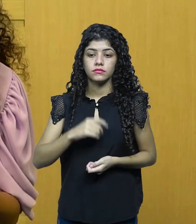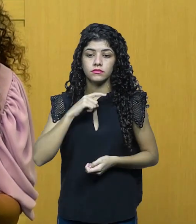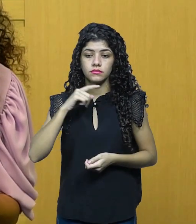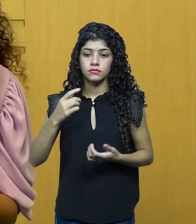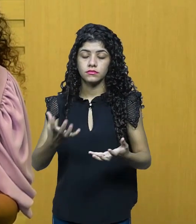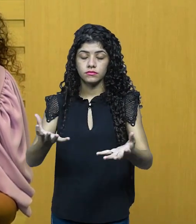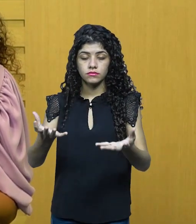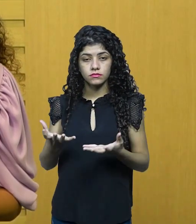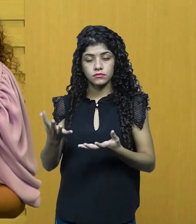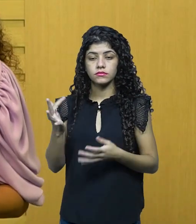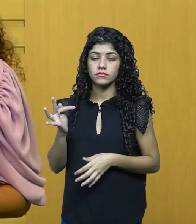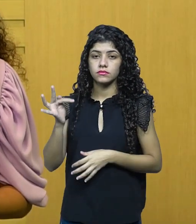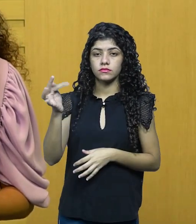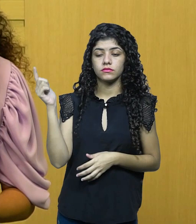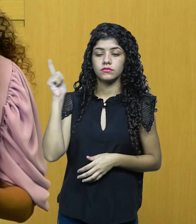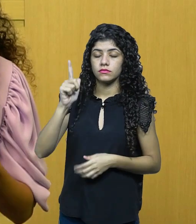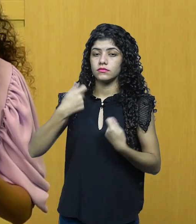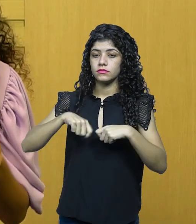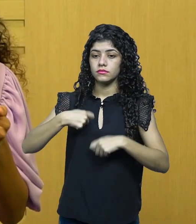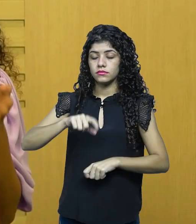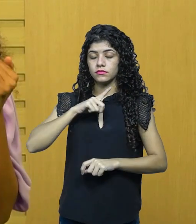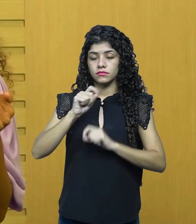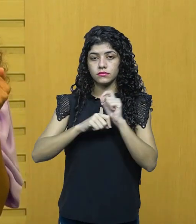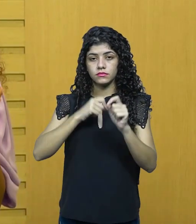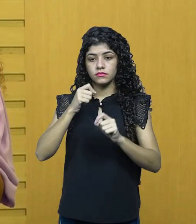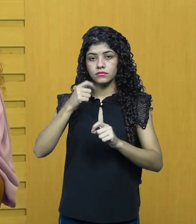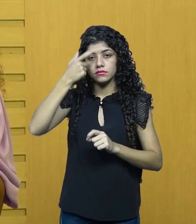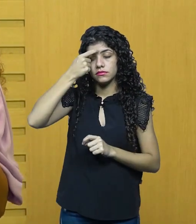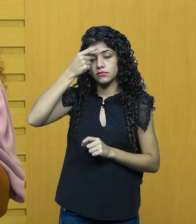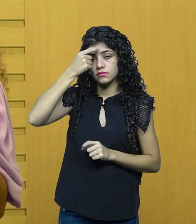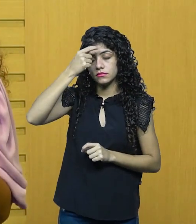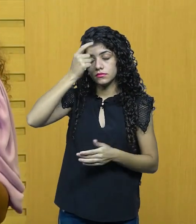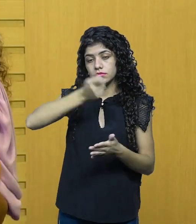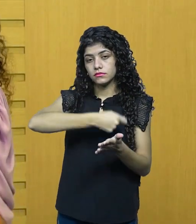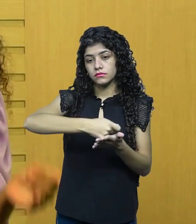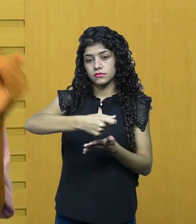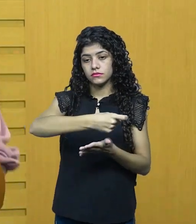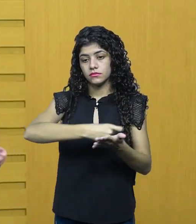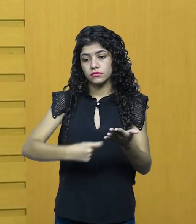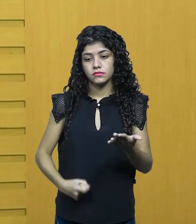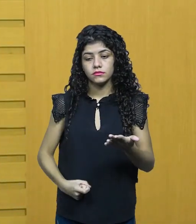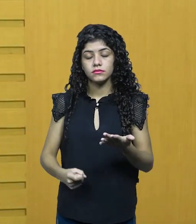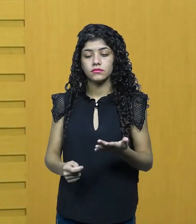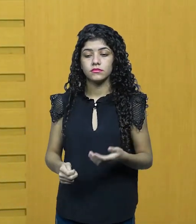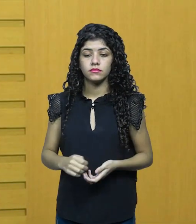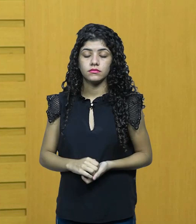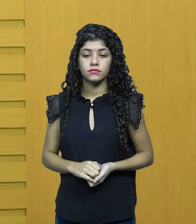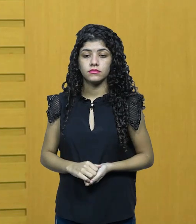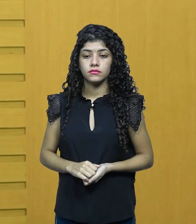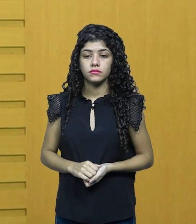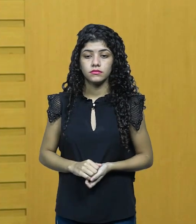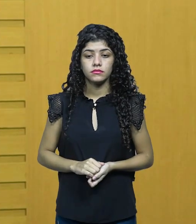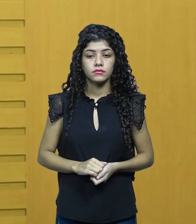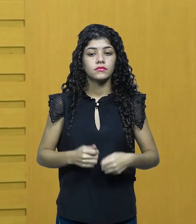premissa dramática é uma ação que eu quero alcançar. Eu preciso ter muito bem discernimento daquilo que eu coloco no texto, no sentido